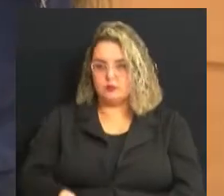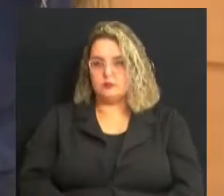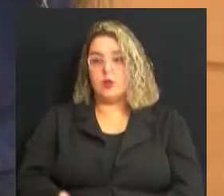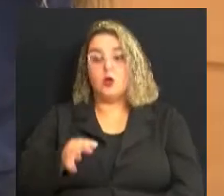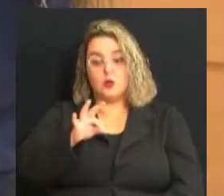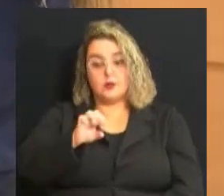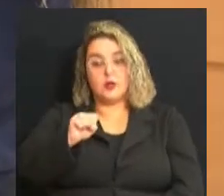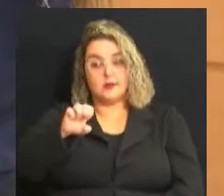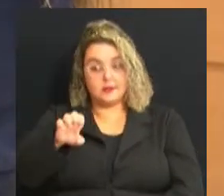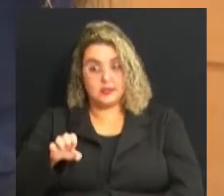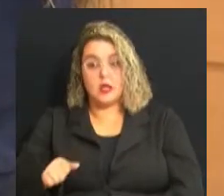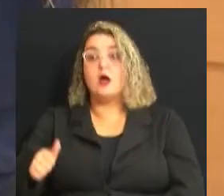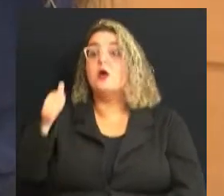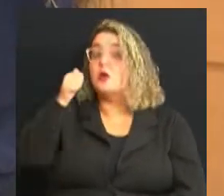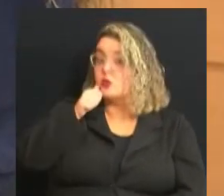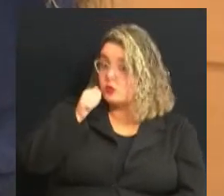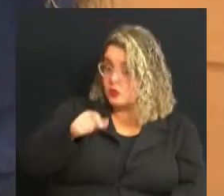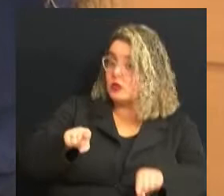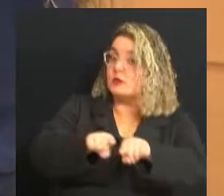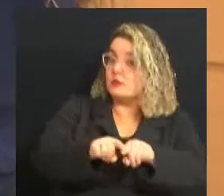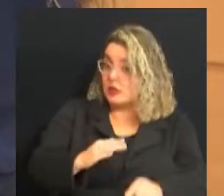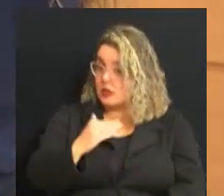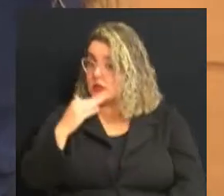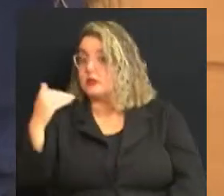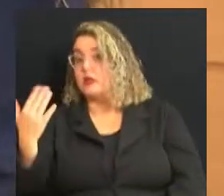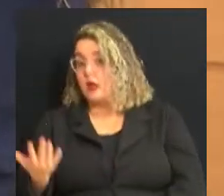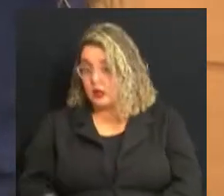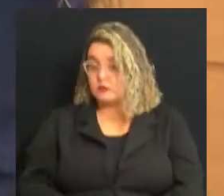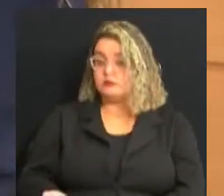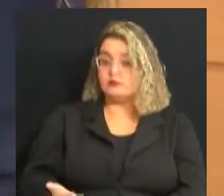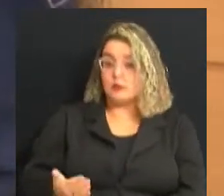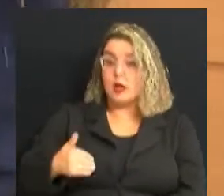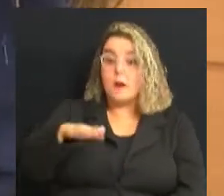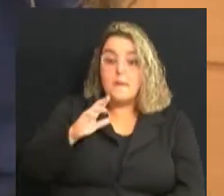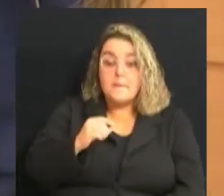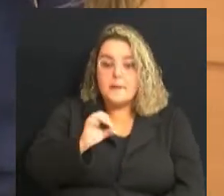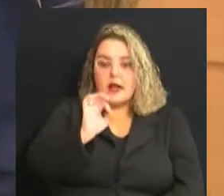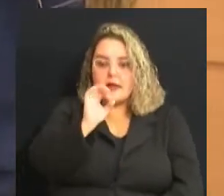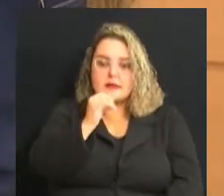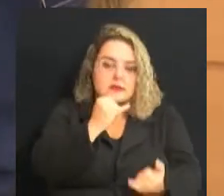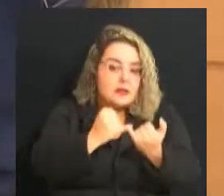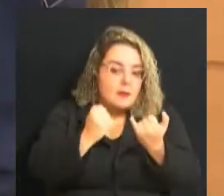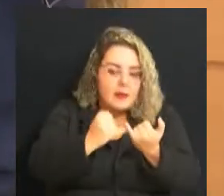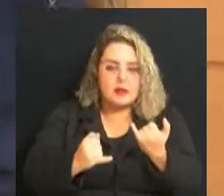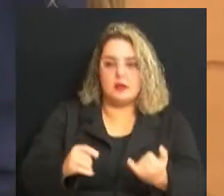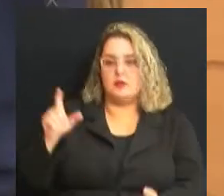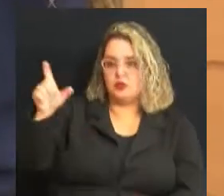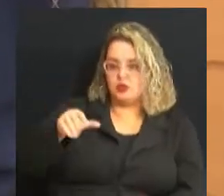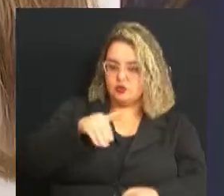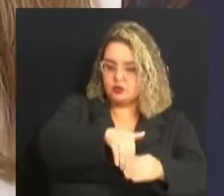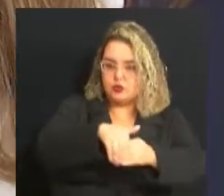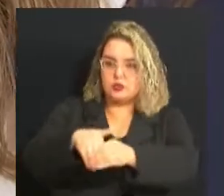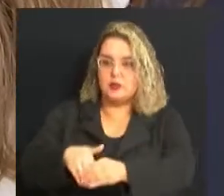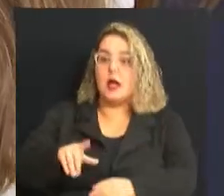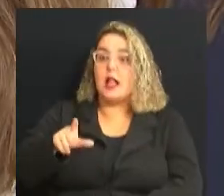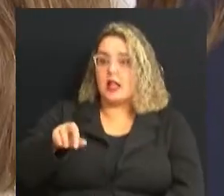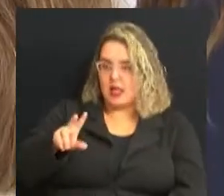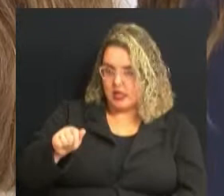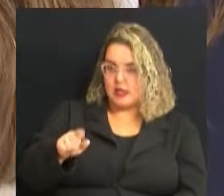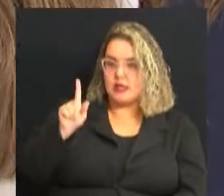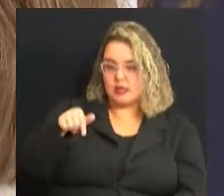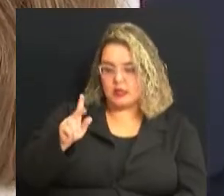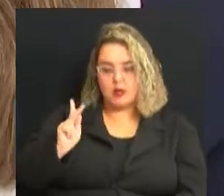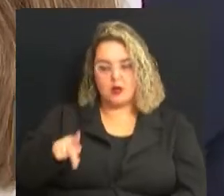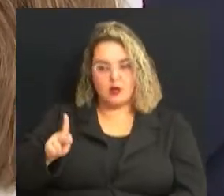segundo TSE as mulheres também se destacam elas são mais da metade dos eleitores entre eles